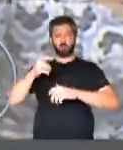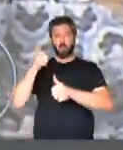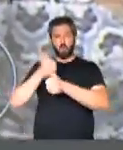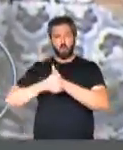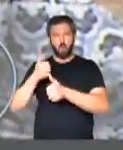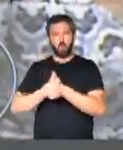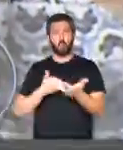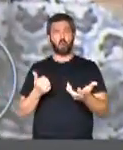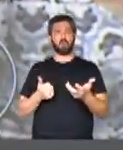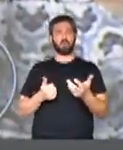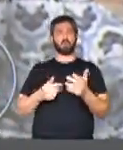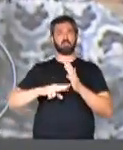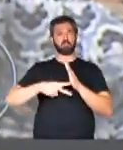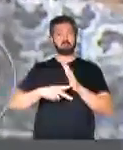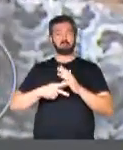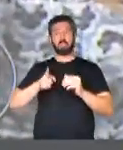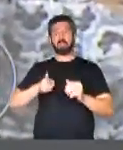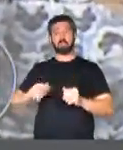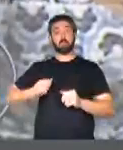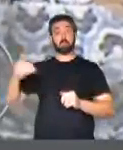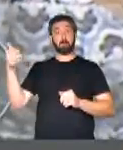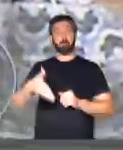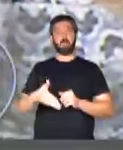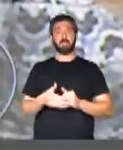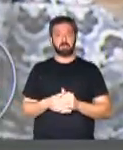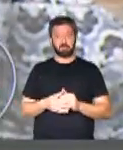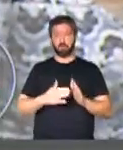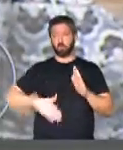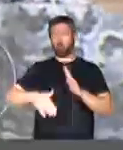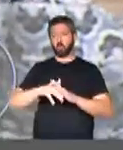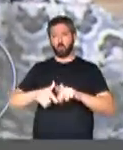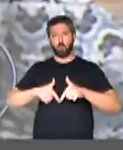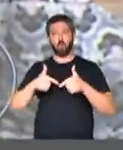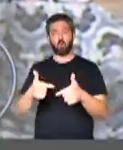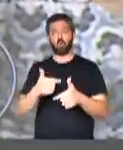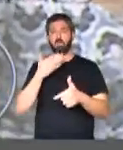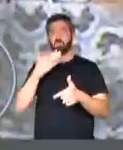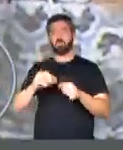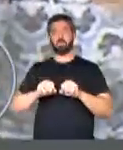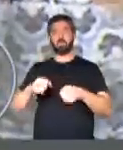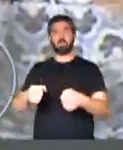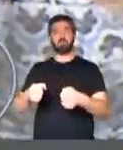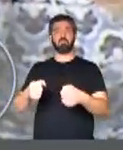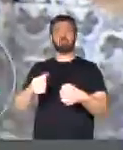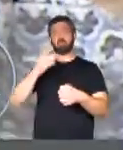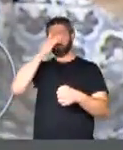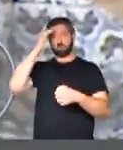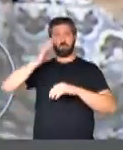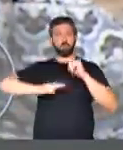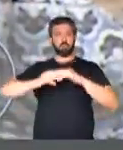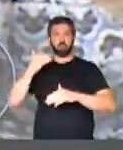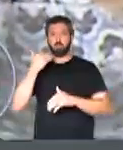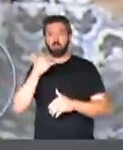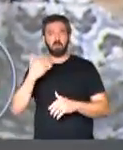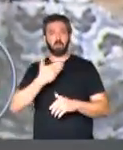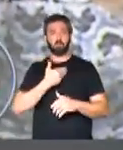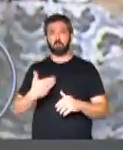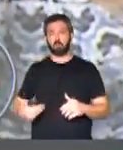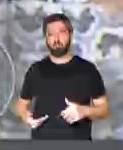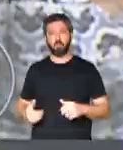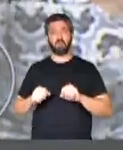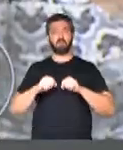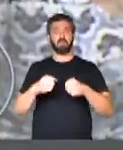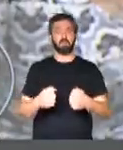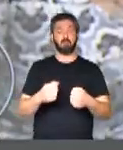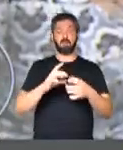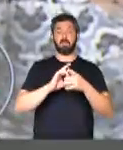um sindicato que sempre esteve presente nas batalhas em defesa dos bancários, dos bancos públicos, em